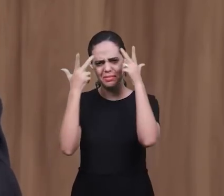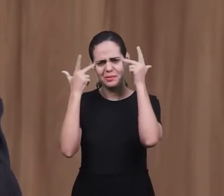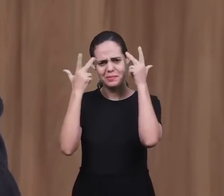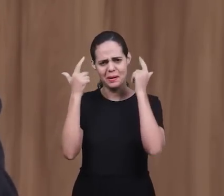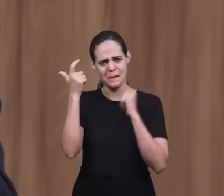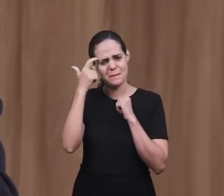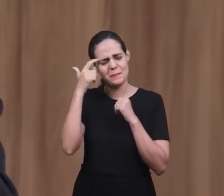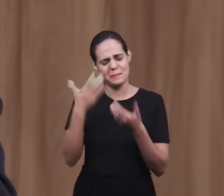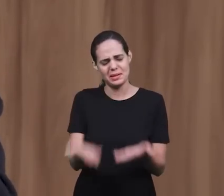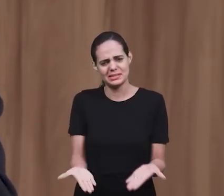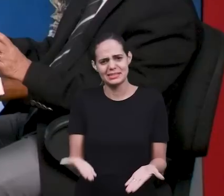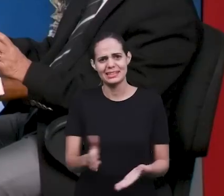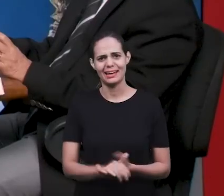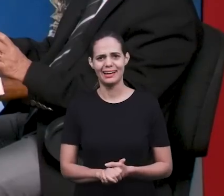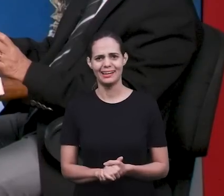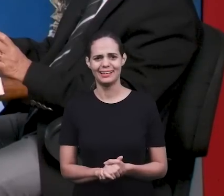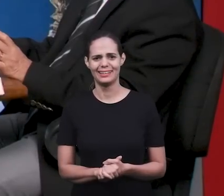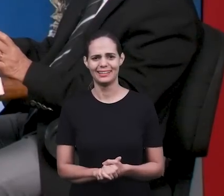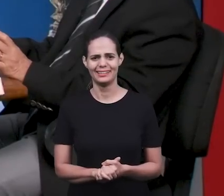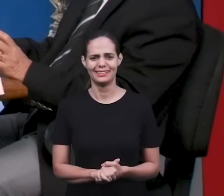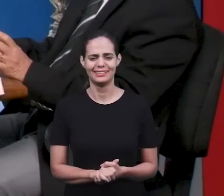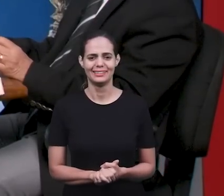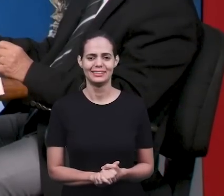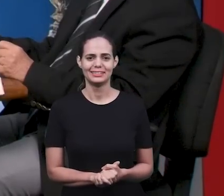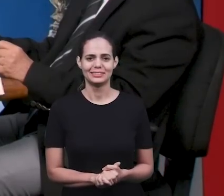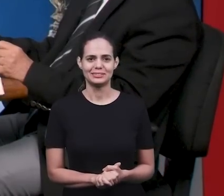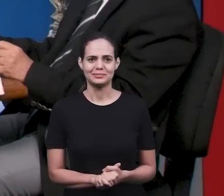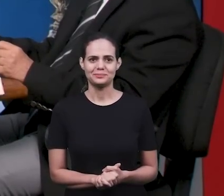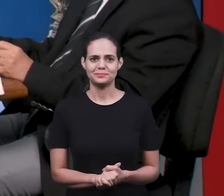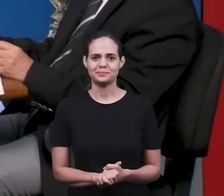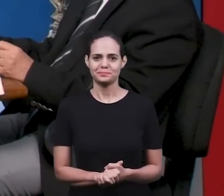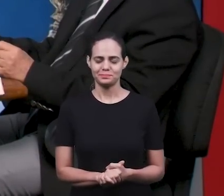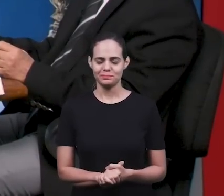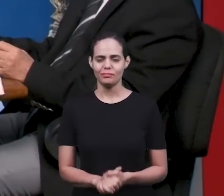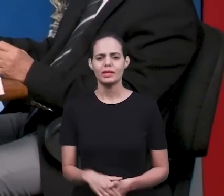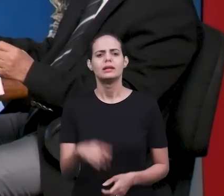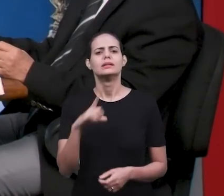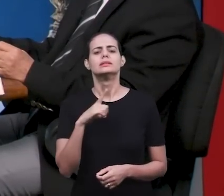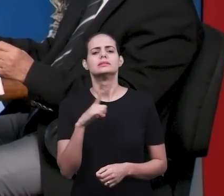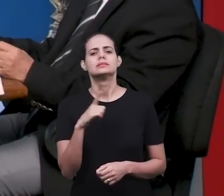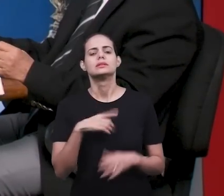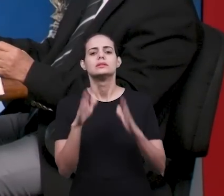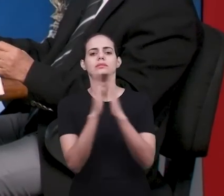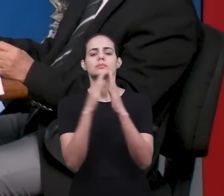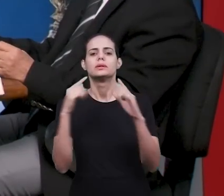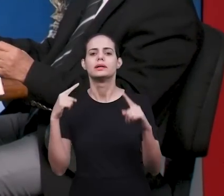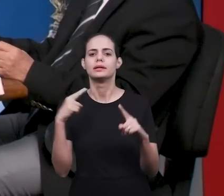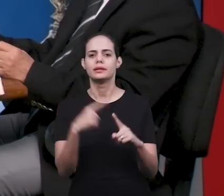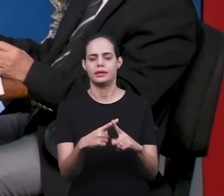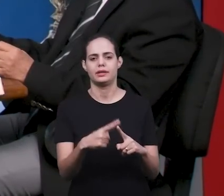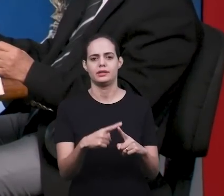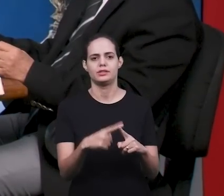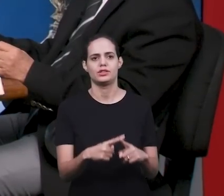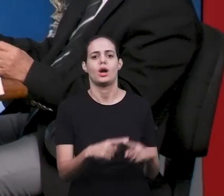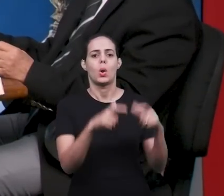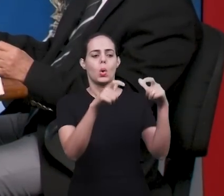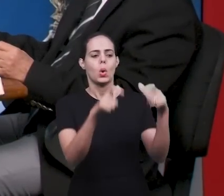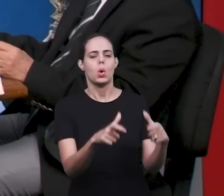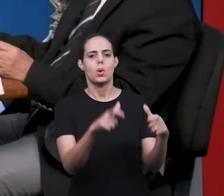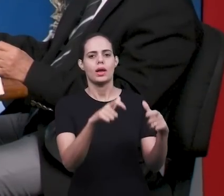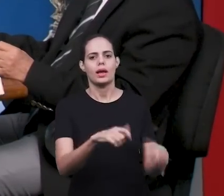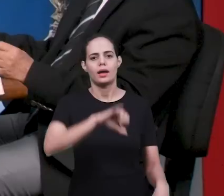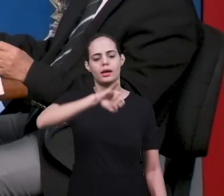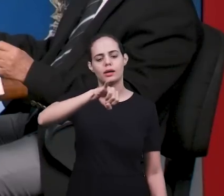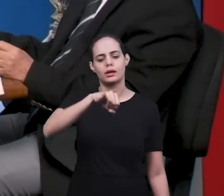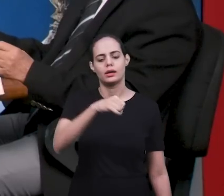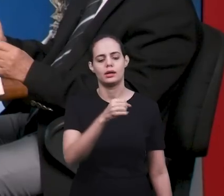todo mundo. Então... Mas nós tivemos uma igreja nossa, eu me lembro disso, foi em Juiz de Fora, que o pastor de uma